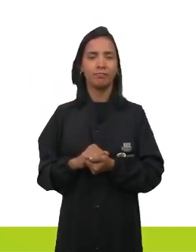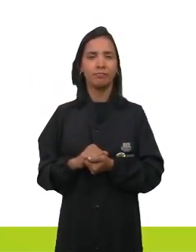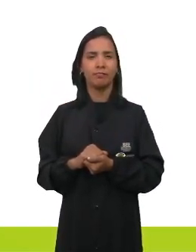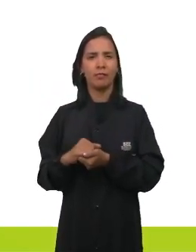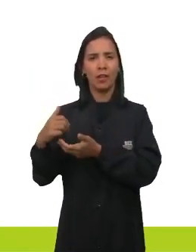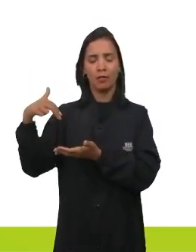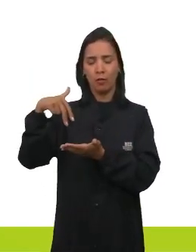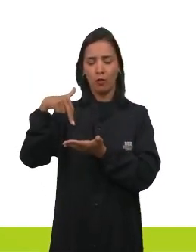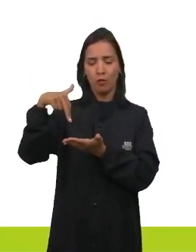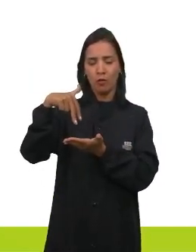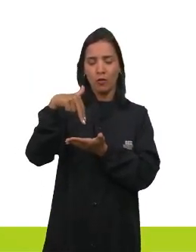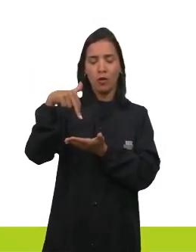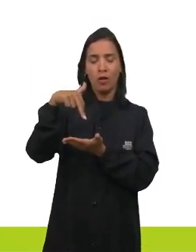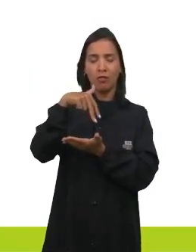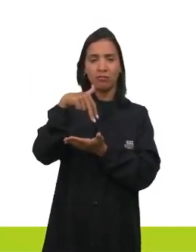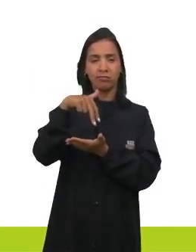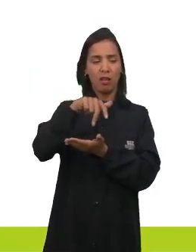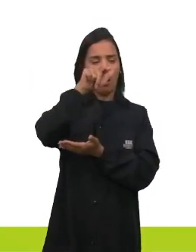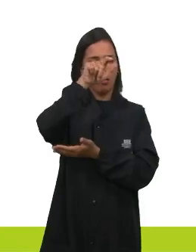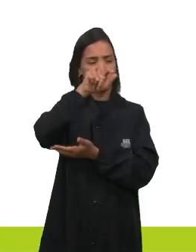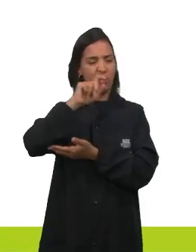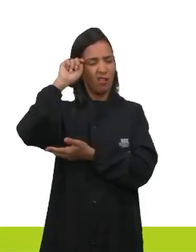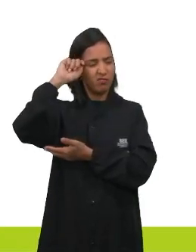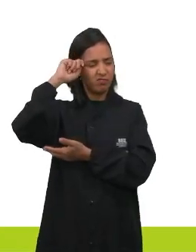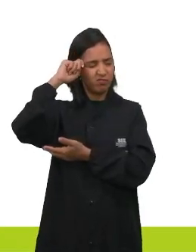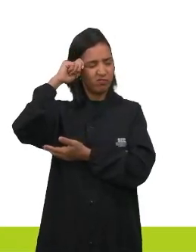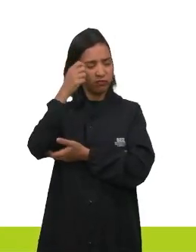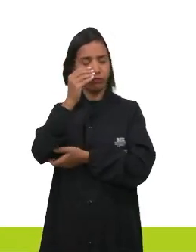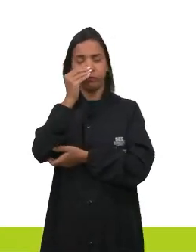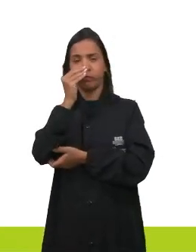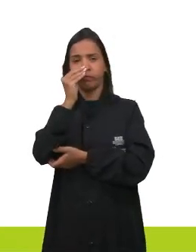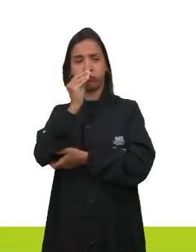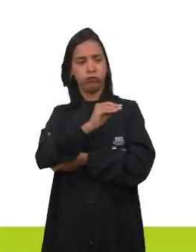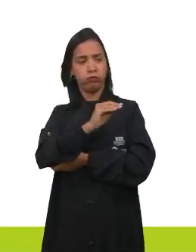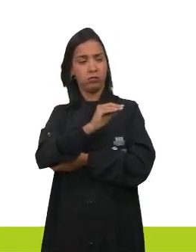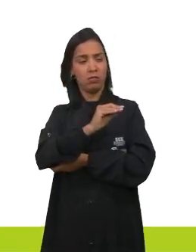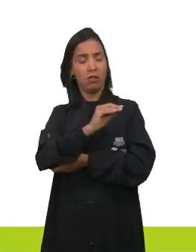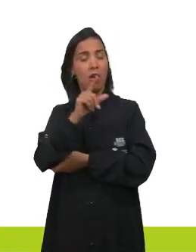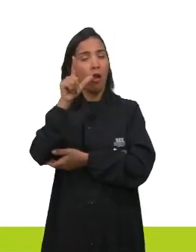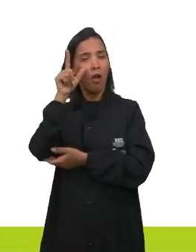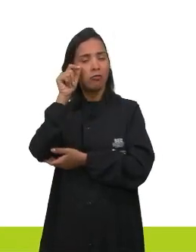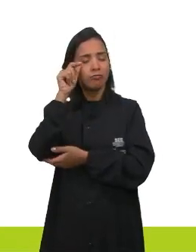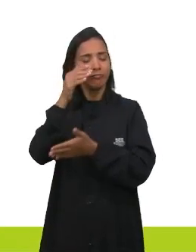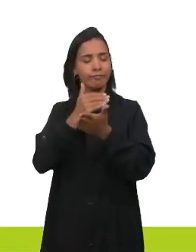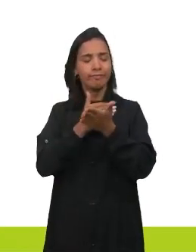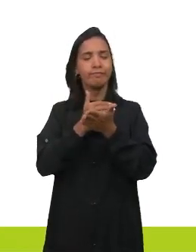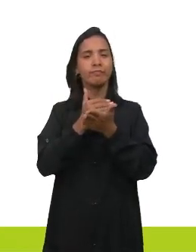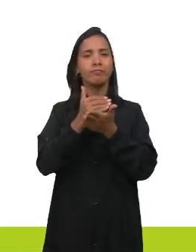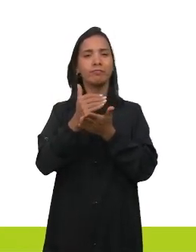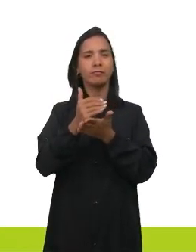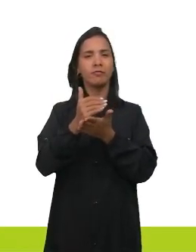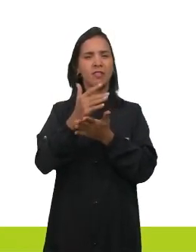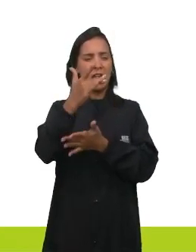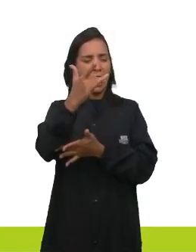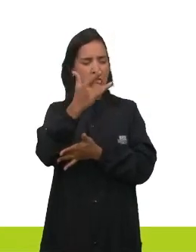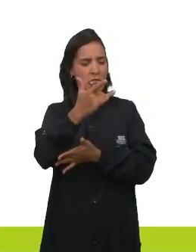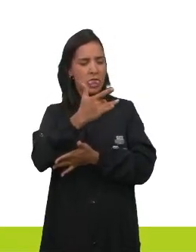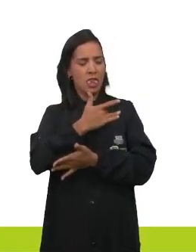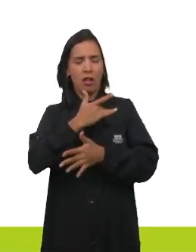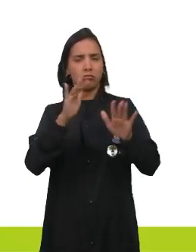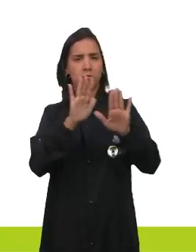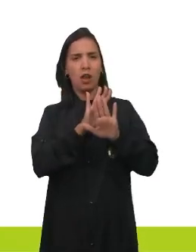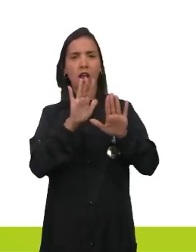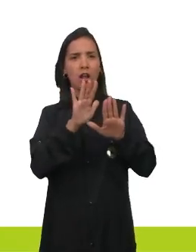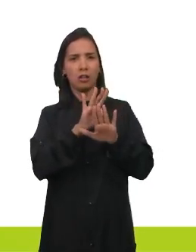caminheiro, do escravo desgraçado, o sono agora mesmo começou. Não lhe toques no leito de